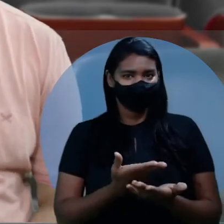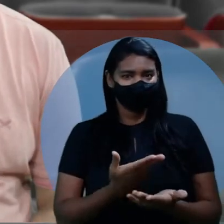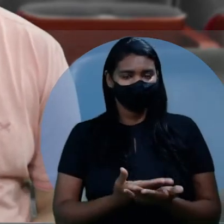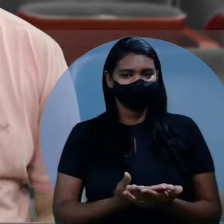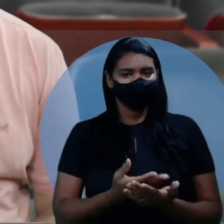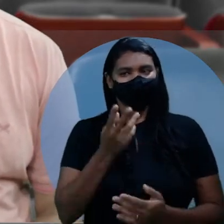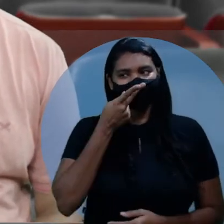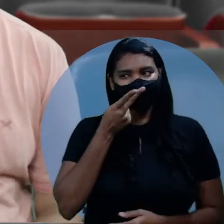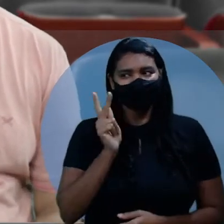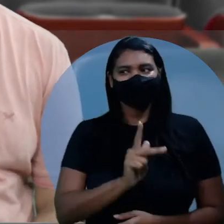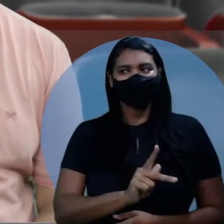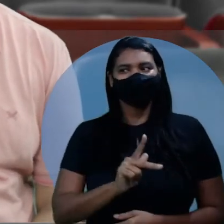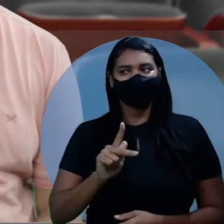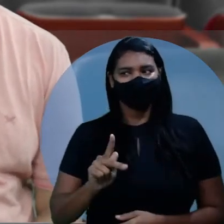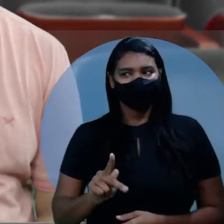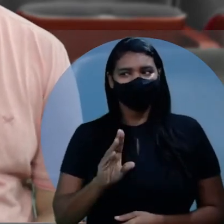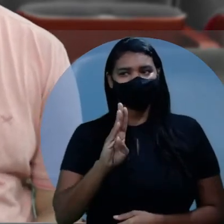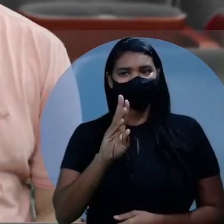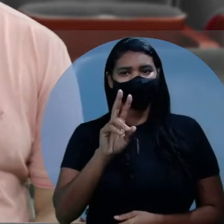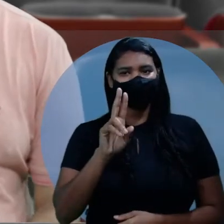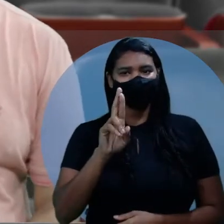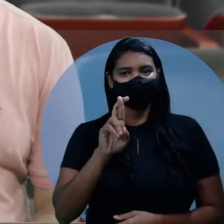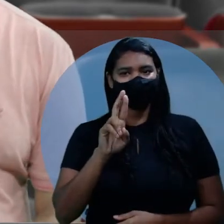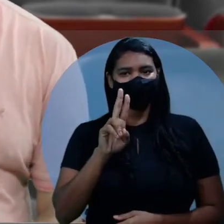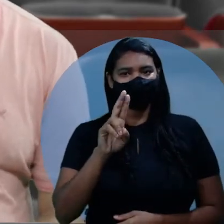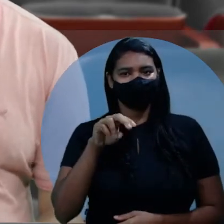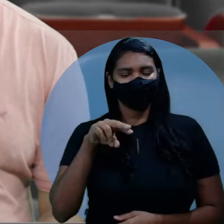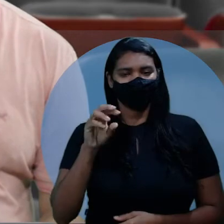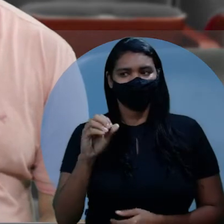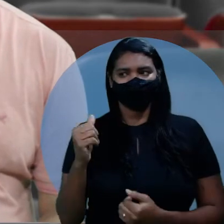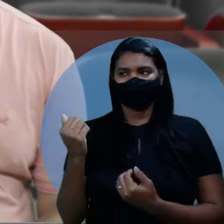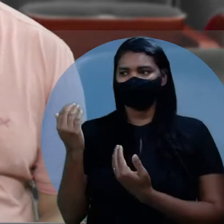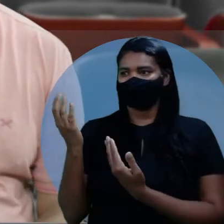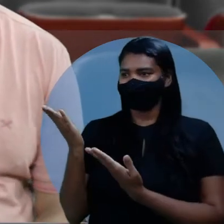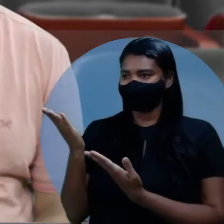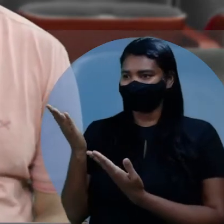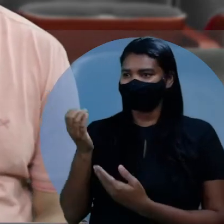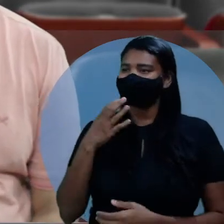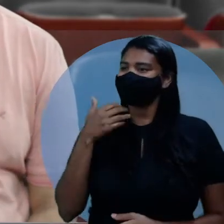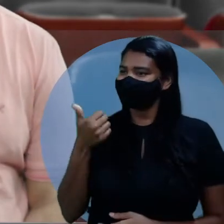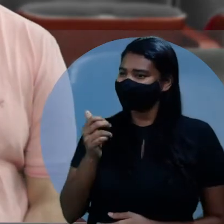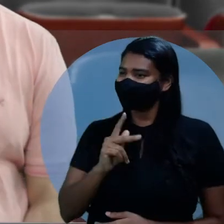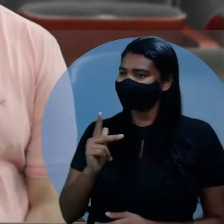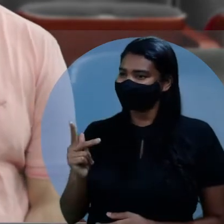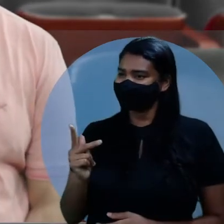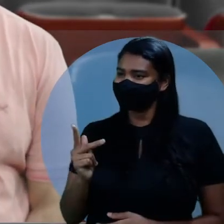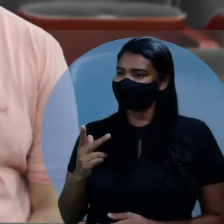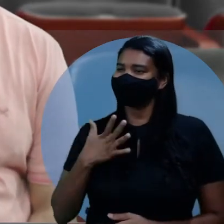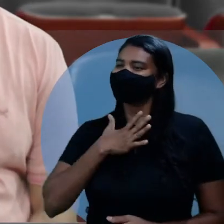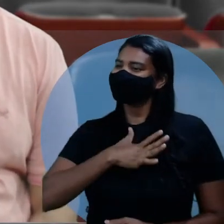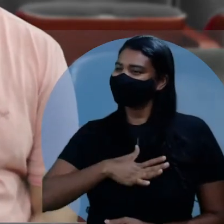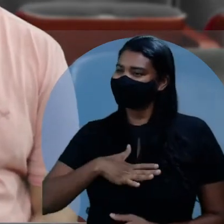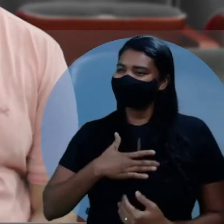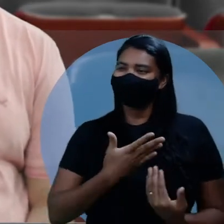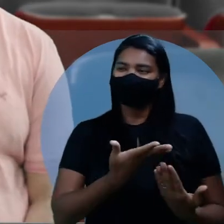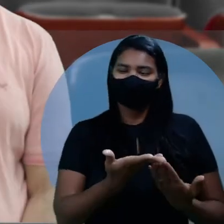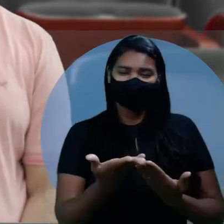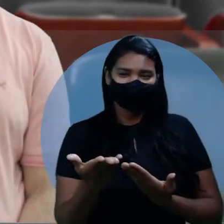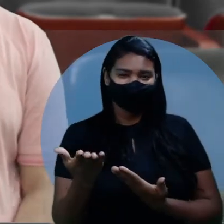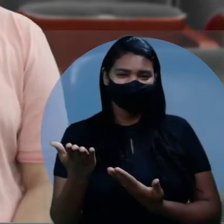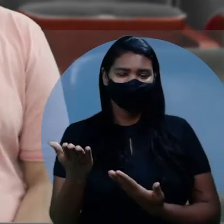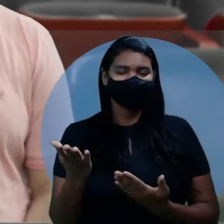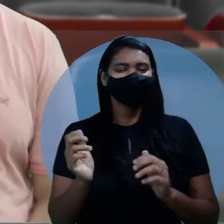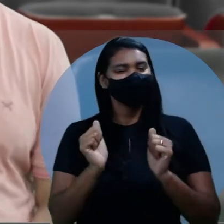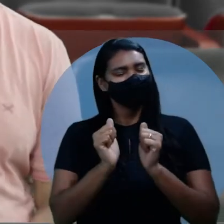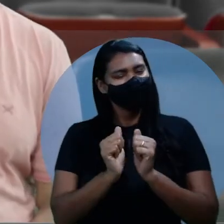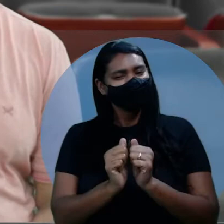a visita do professor Bruno Guimarães. Tudo bem, professor? Tudo bem, professor. É um prazer imenso estar aqui de novo com